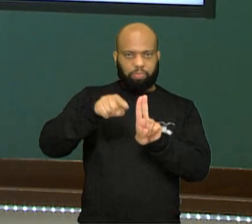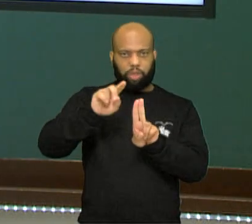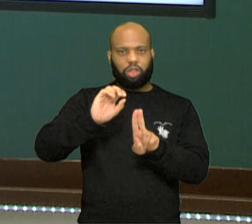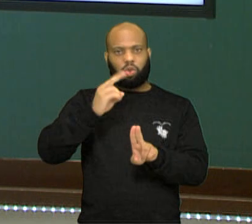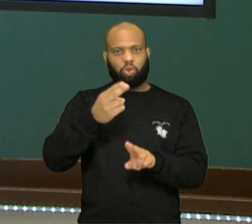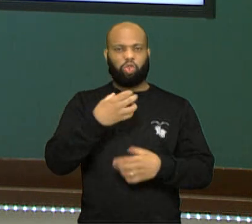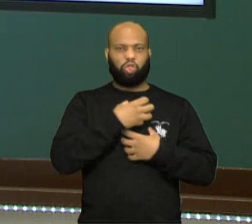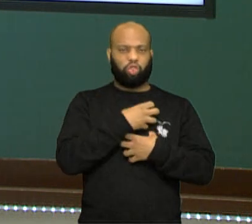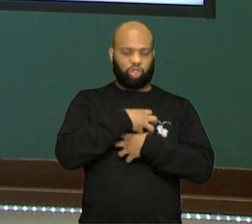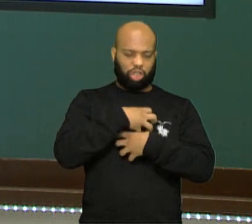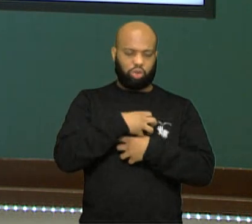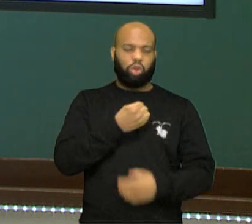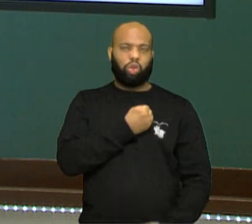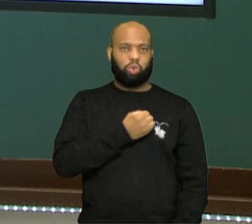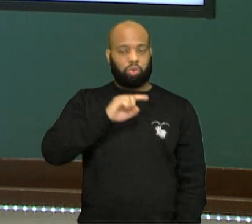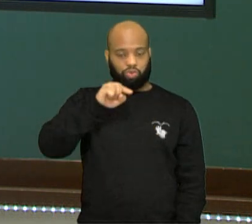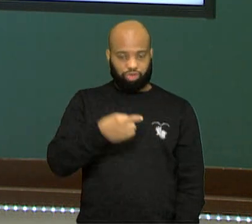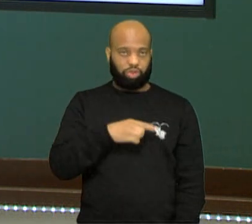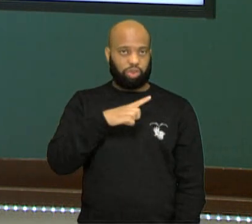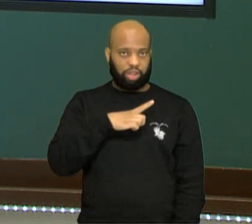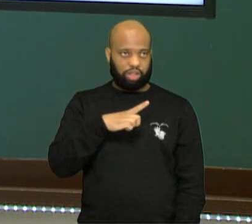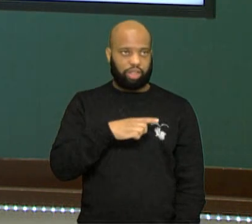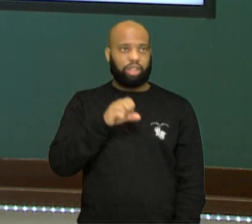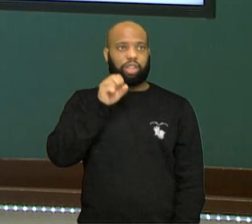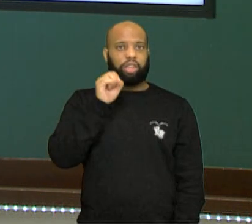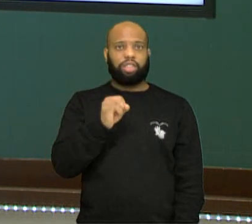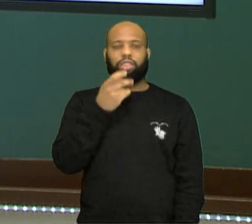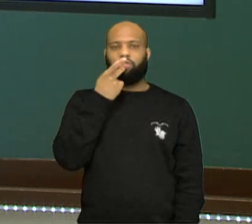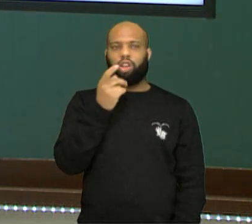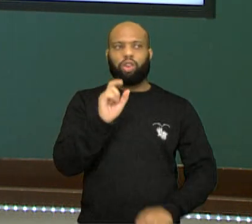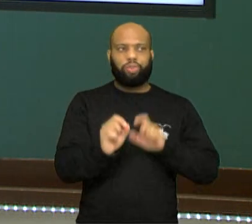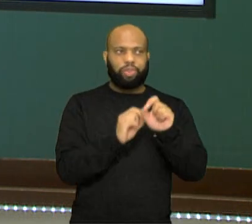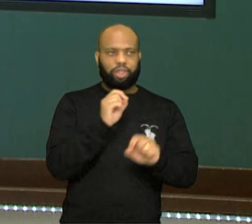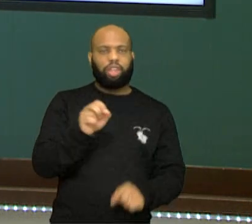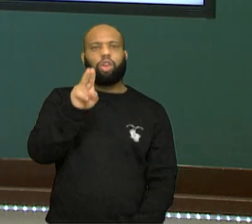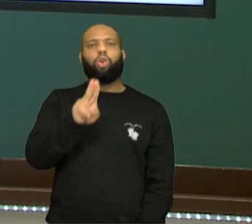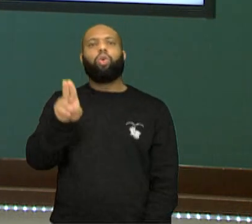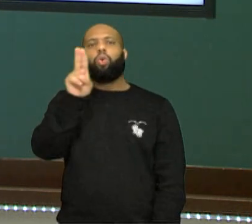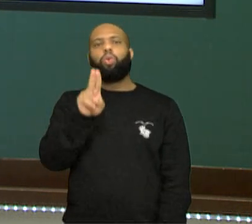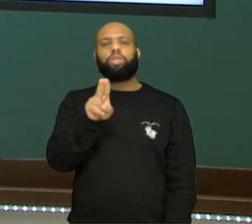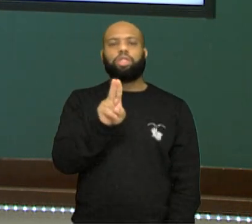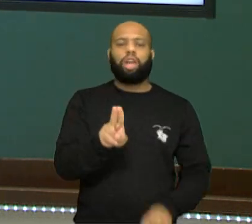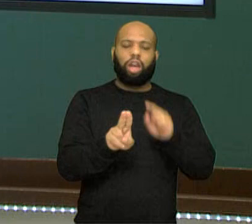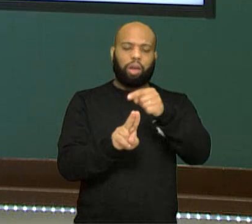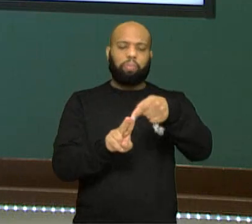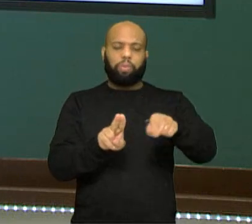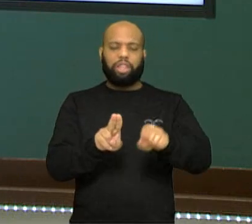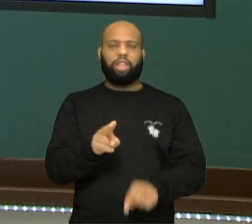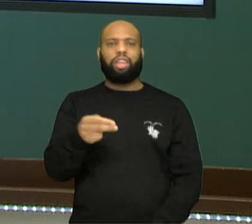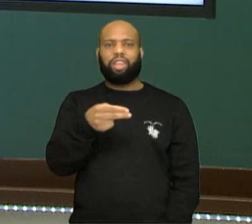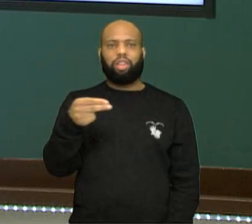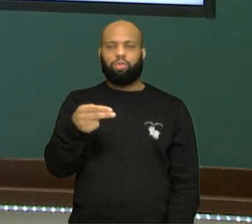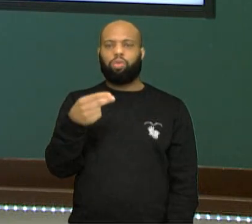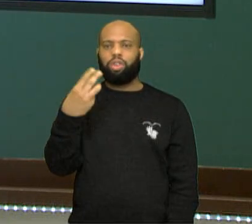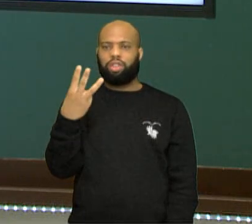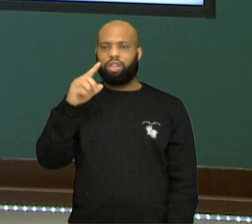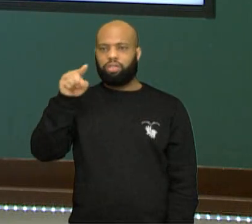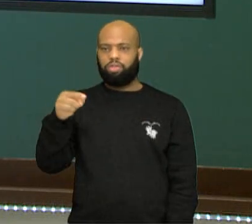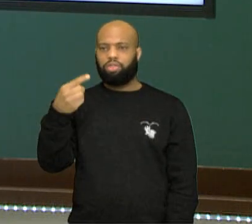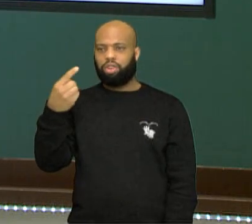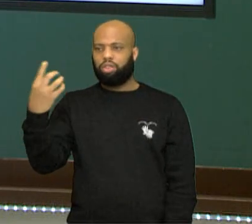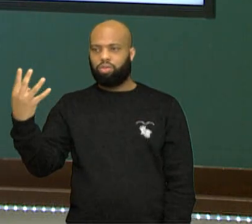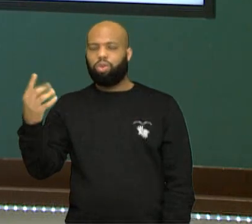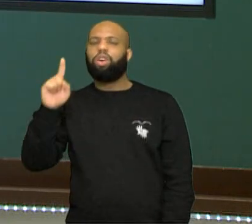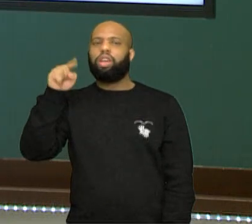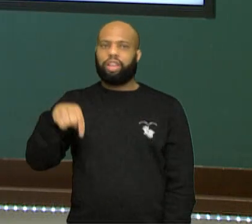a forma decimal, você vai ver, se ele disser lá, considere o valor de π 3,14, então ele está pedindo para você deixar ele